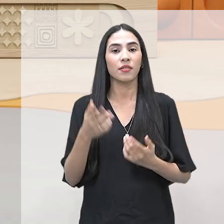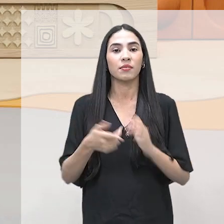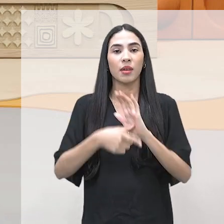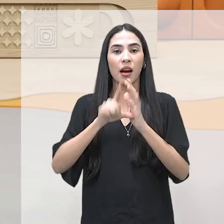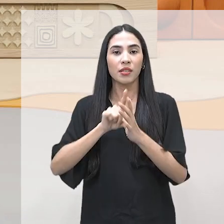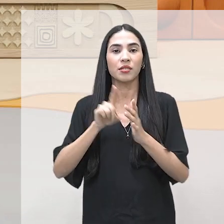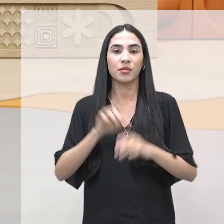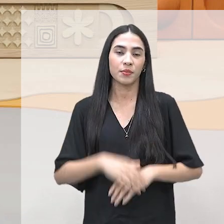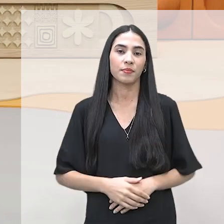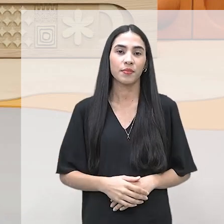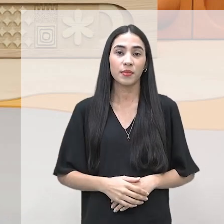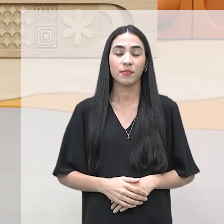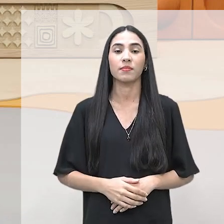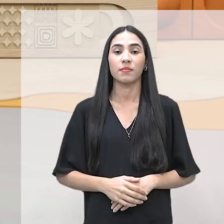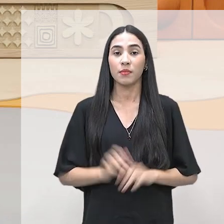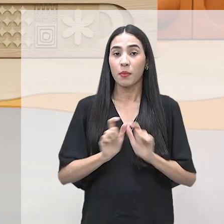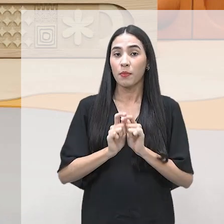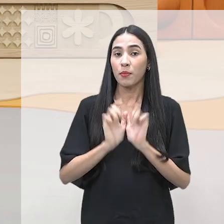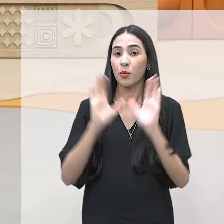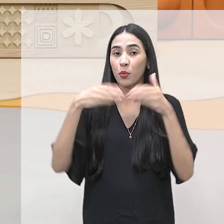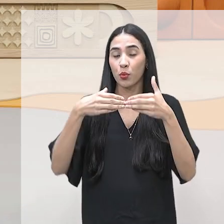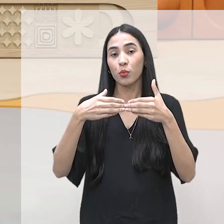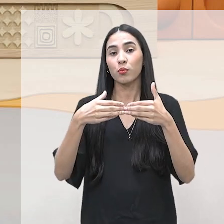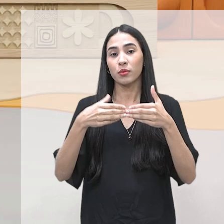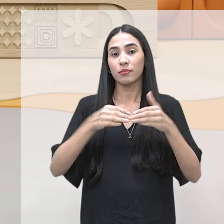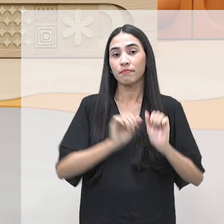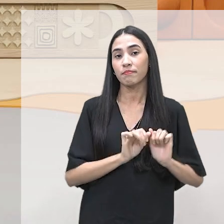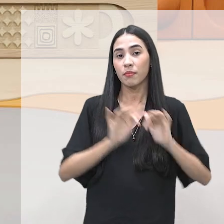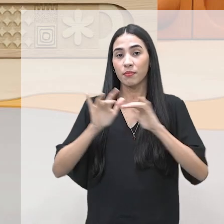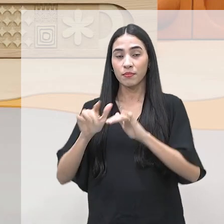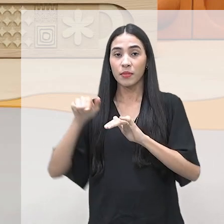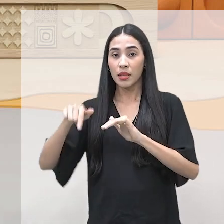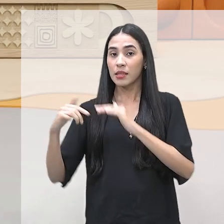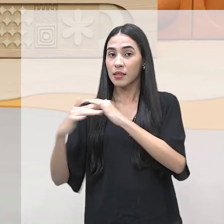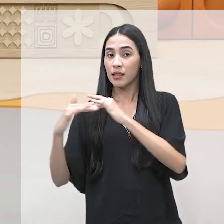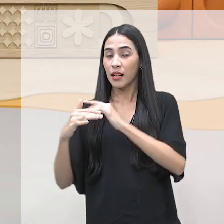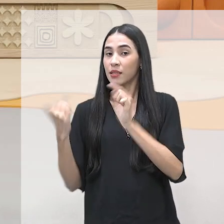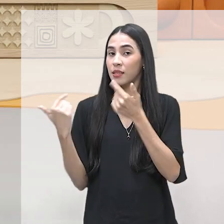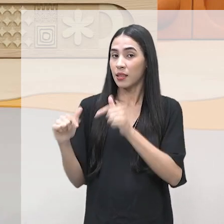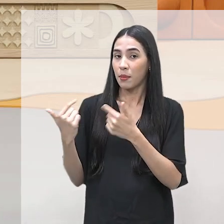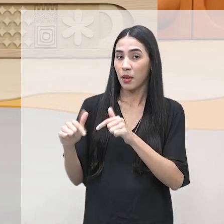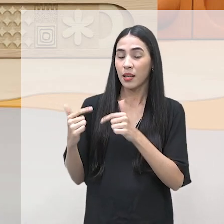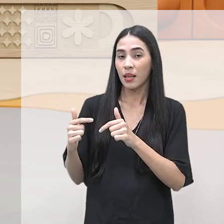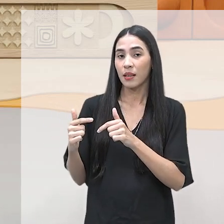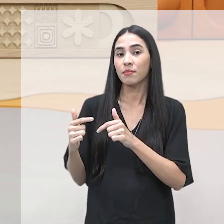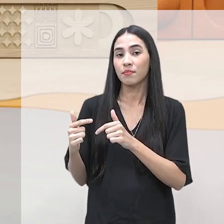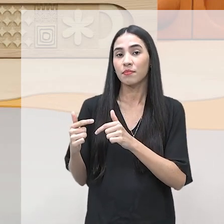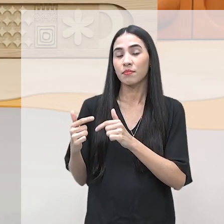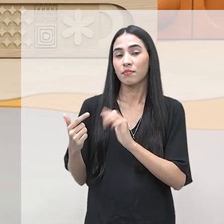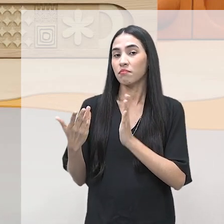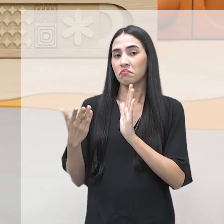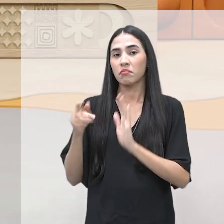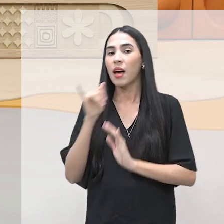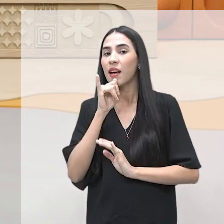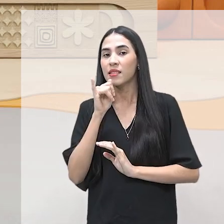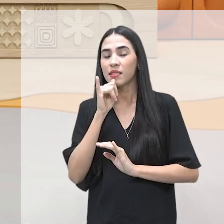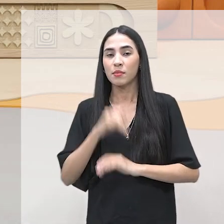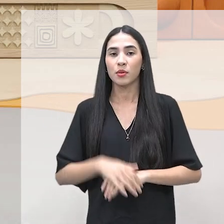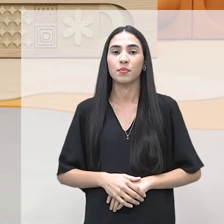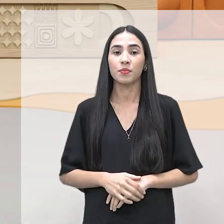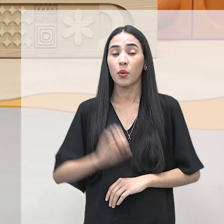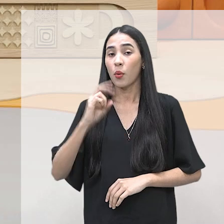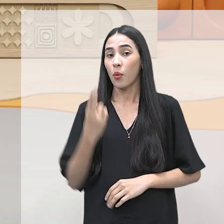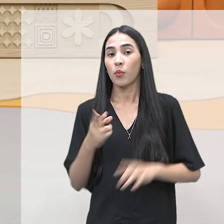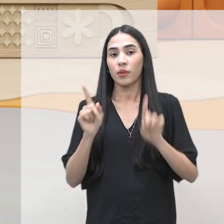senhores. Muitos deles ou foram para as cidades trabalhar em trabalhos paupérrimos, de forma paupérrima, ou